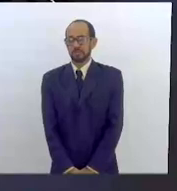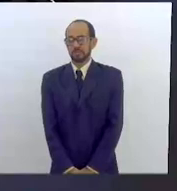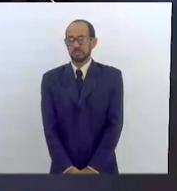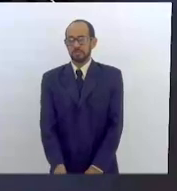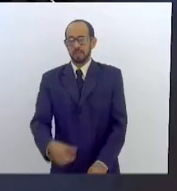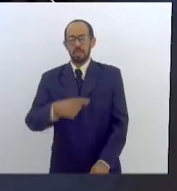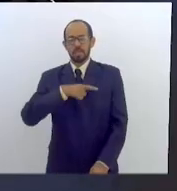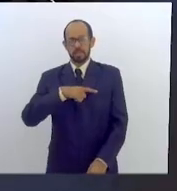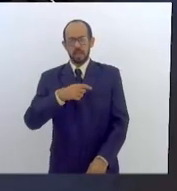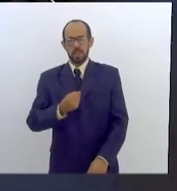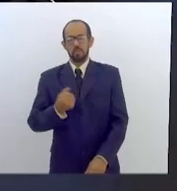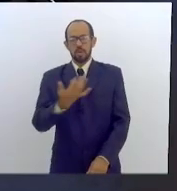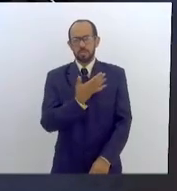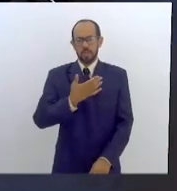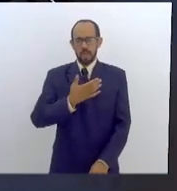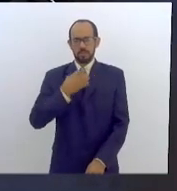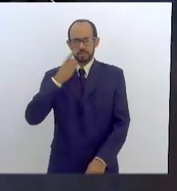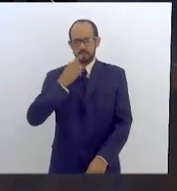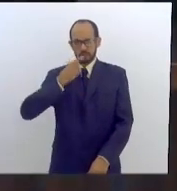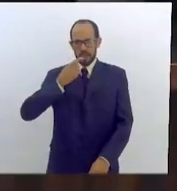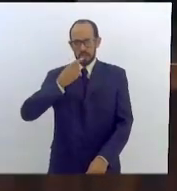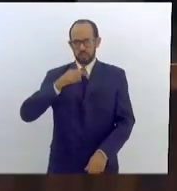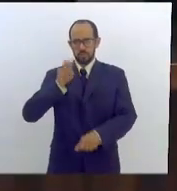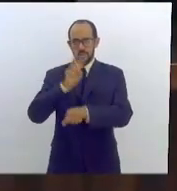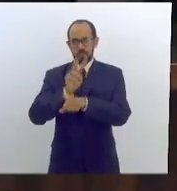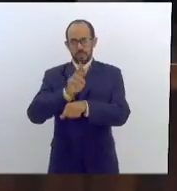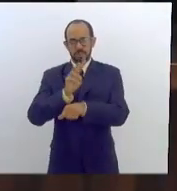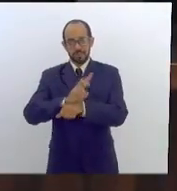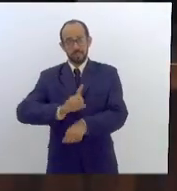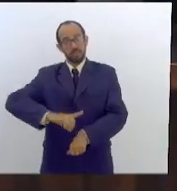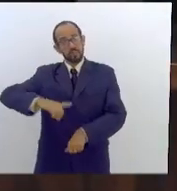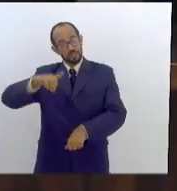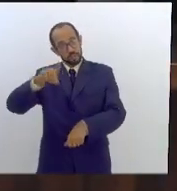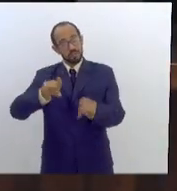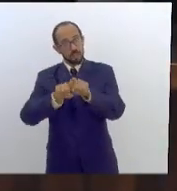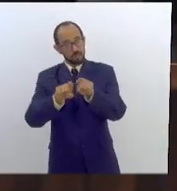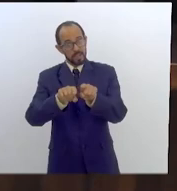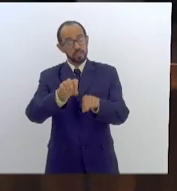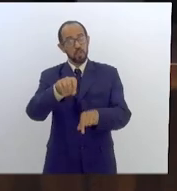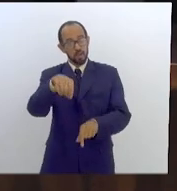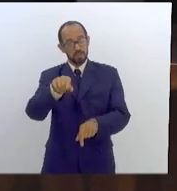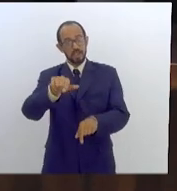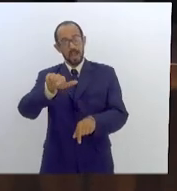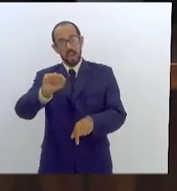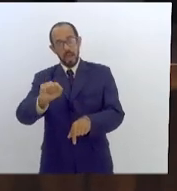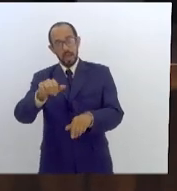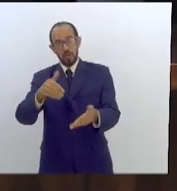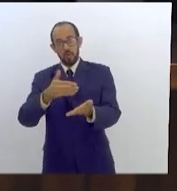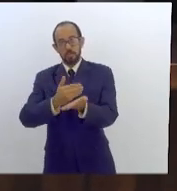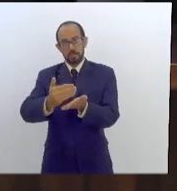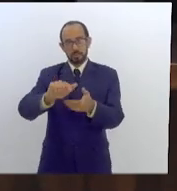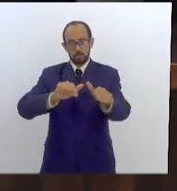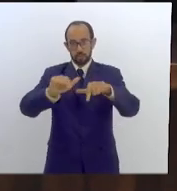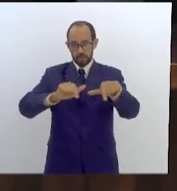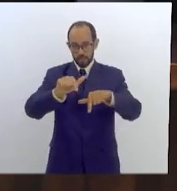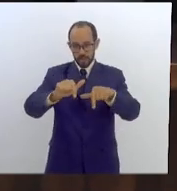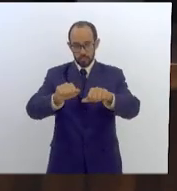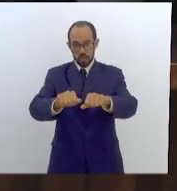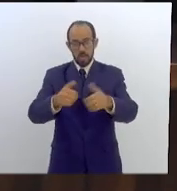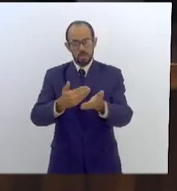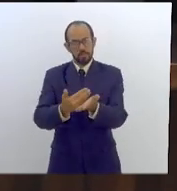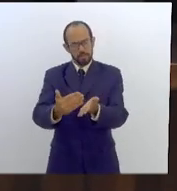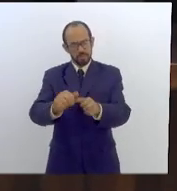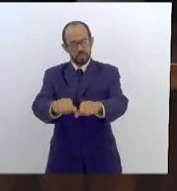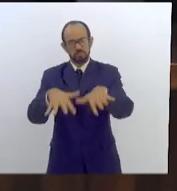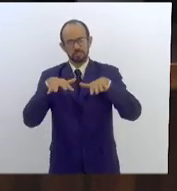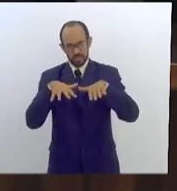havendo o número legal e sobre a proteção de Deus e de Oxalá Como sempre falo iniciamos os nossos trabalhos está aberta a sessão a